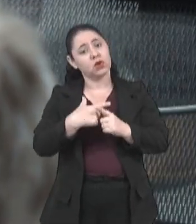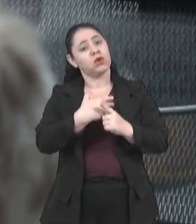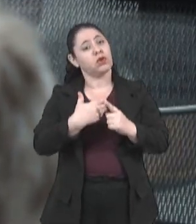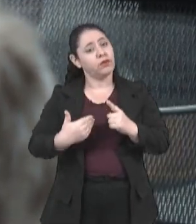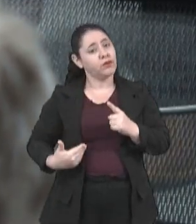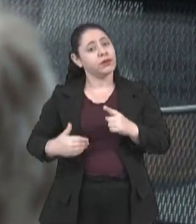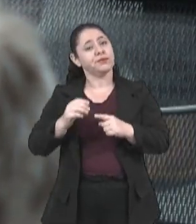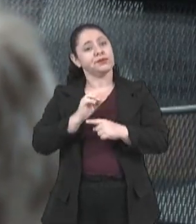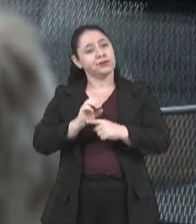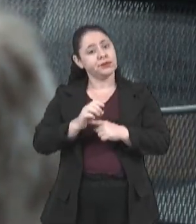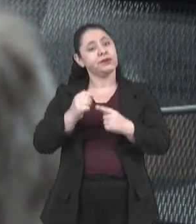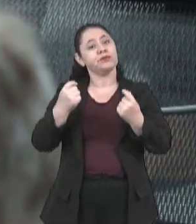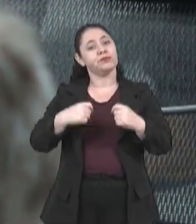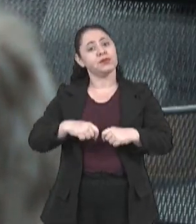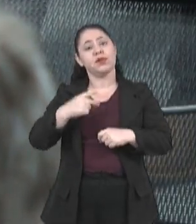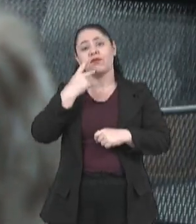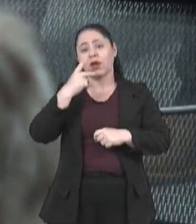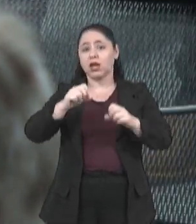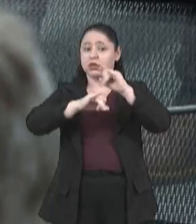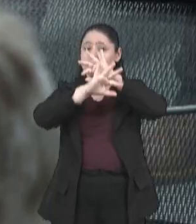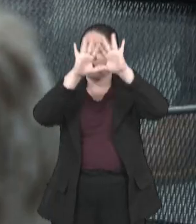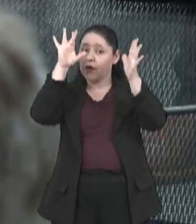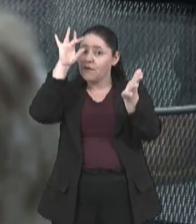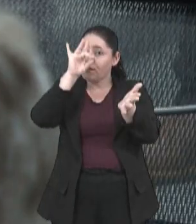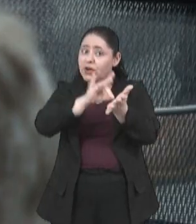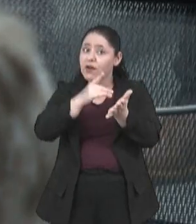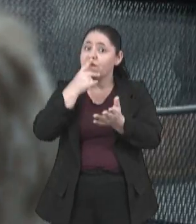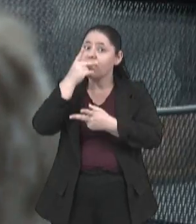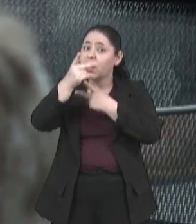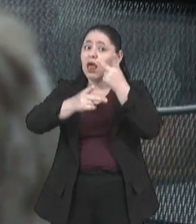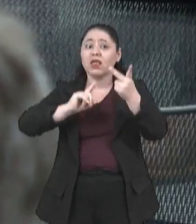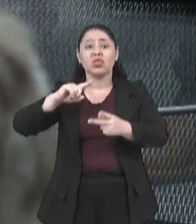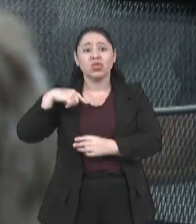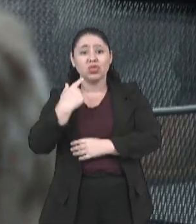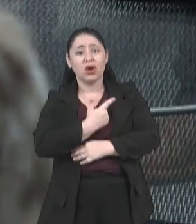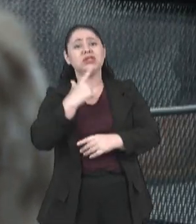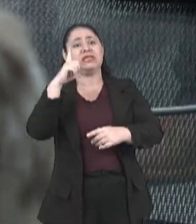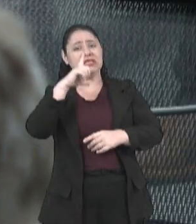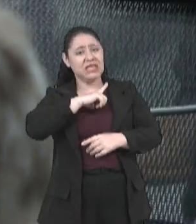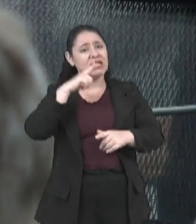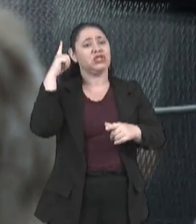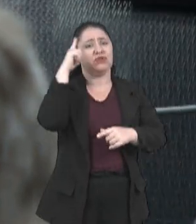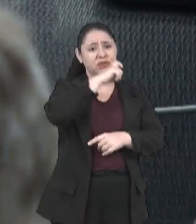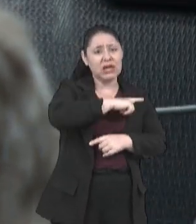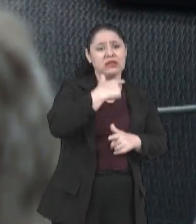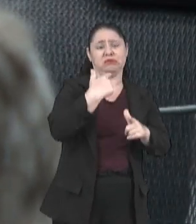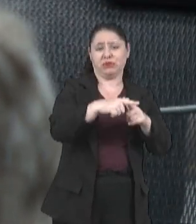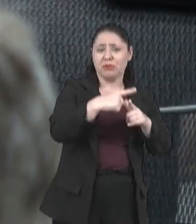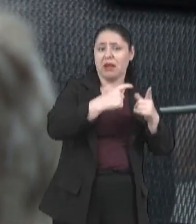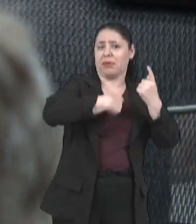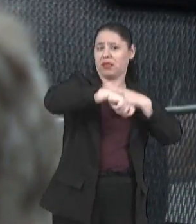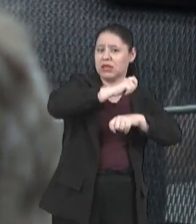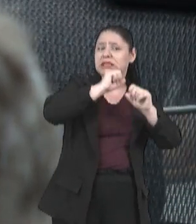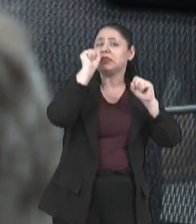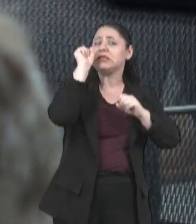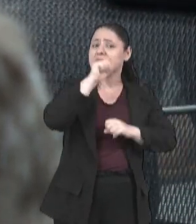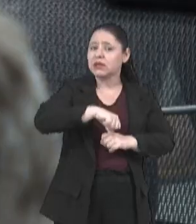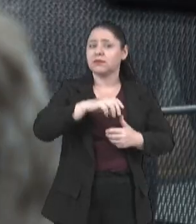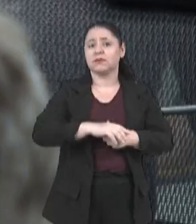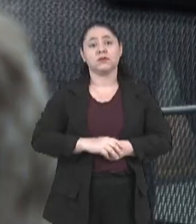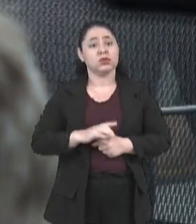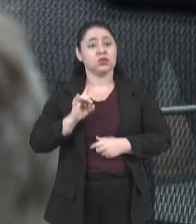do Estado deveria ter a sinceridade de vir aqui nesta casa dizer: nós temos dificuldade financeira, só